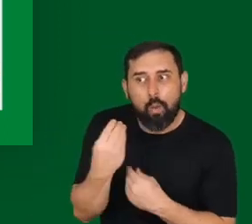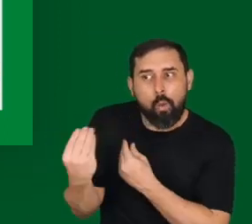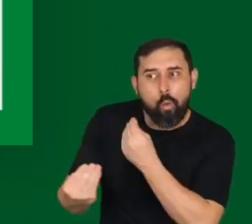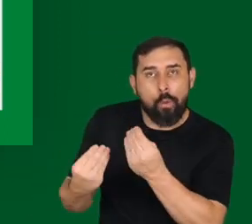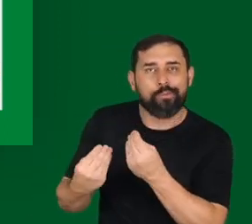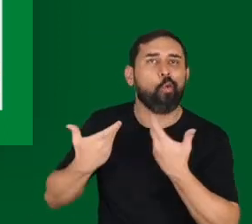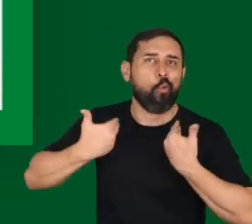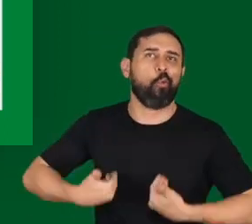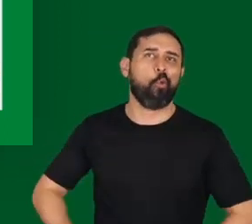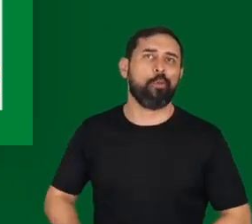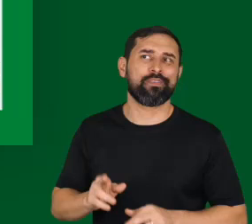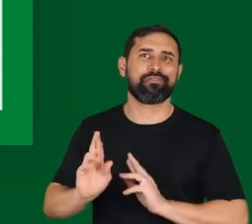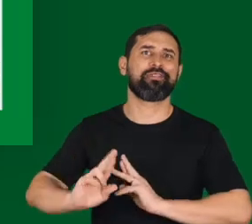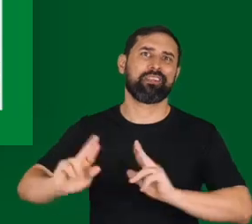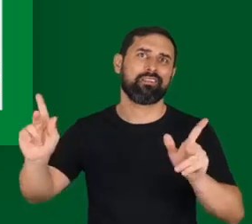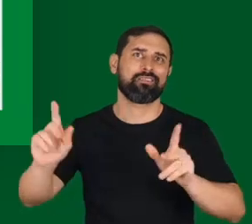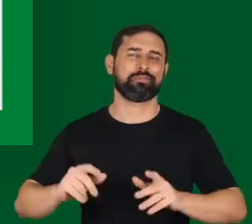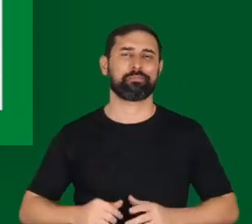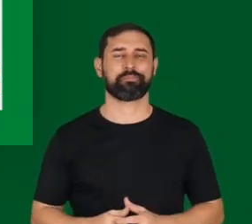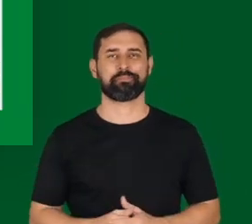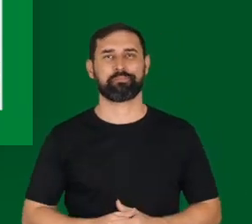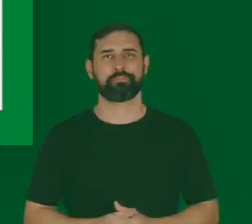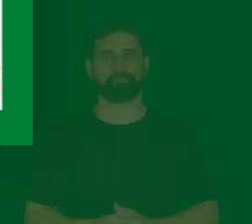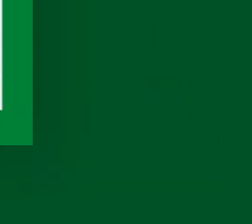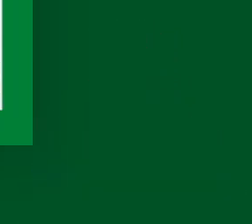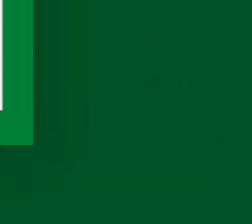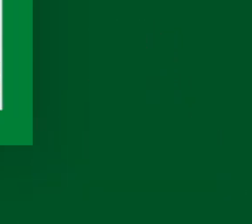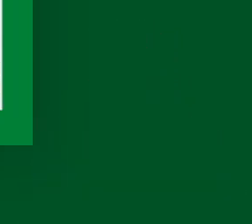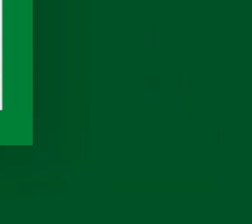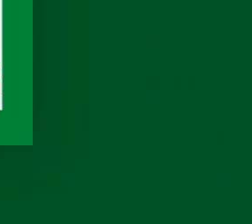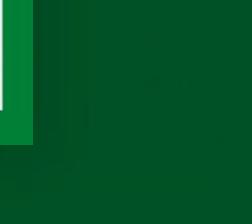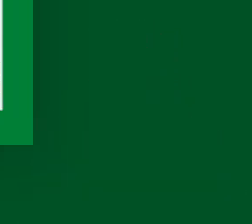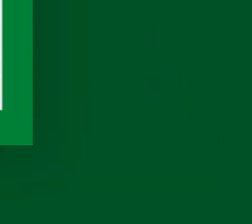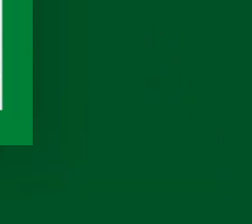da física na criança também.